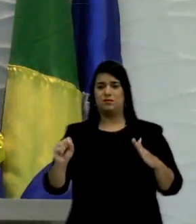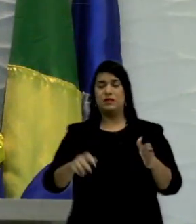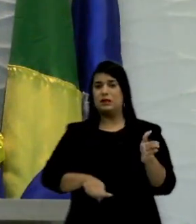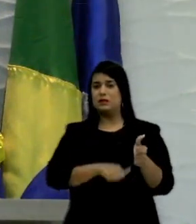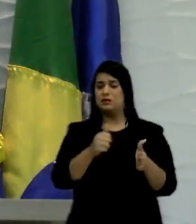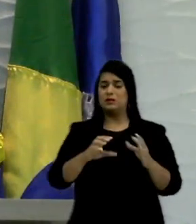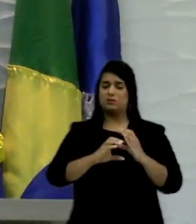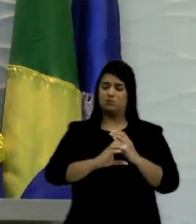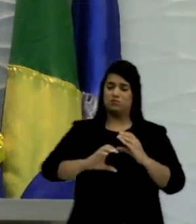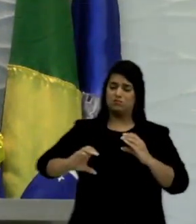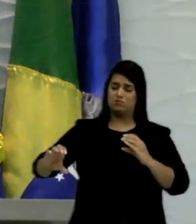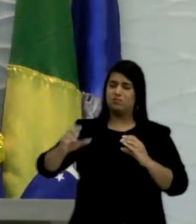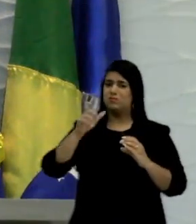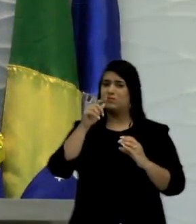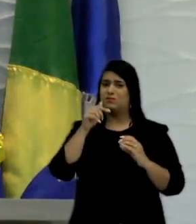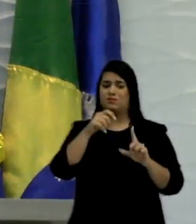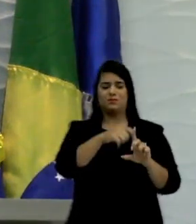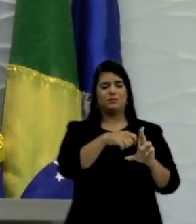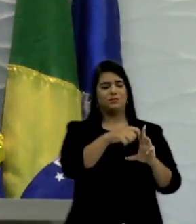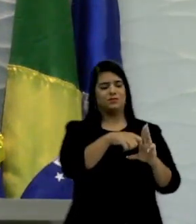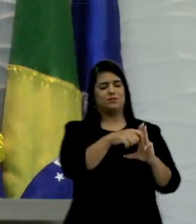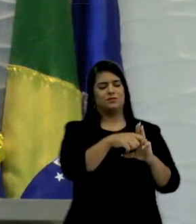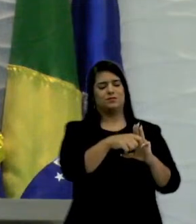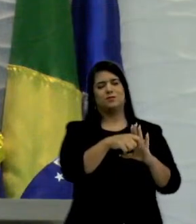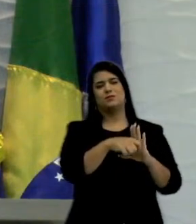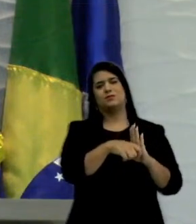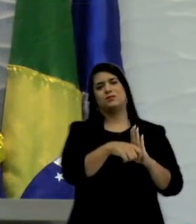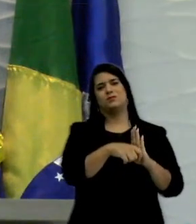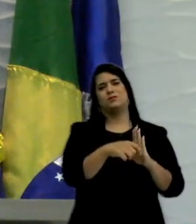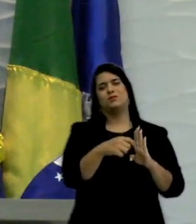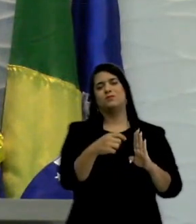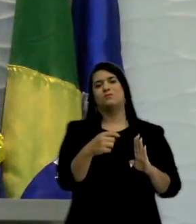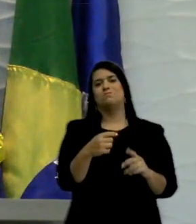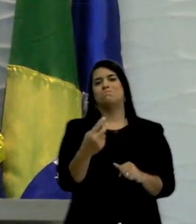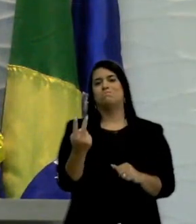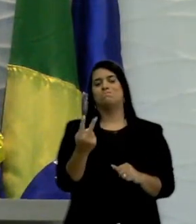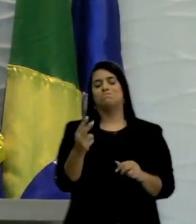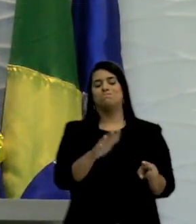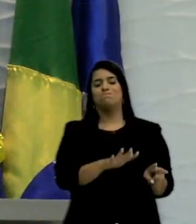água, nós estamos há 4 meses e 2 semanas sem água.